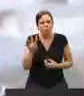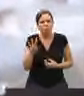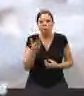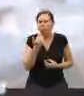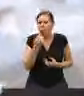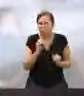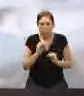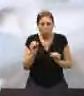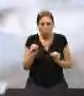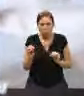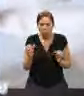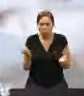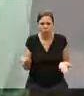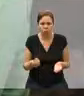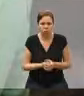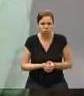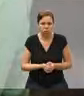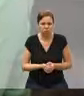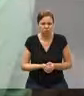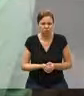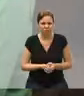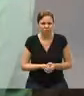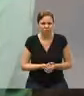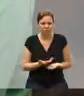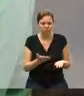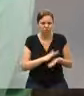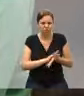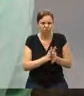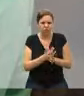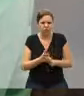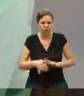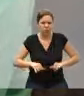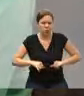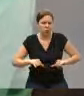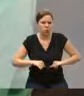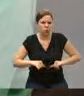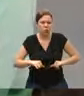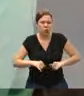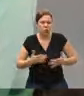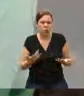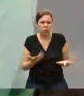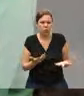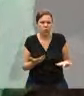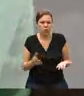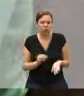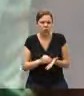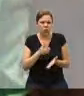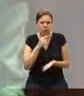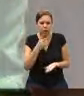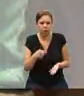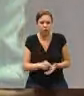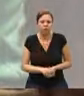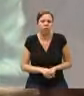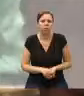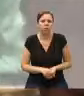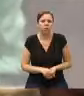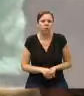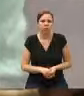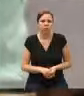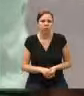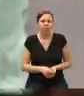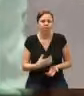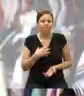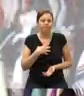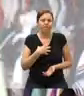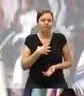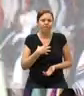fazer uma refeição. Então, um cenário desolador de miséria, sem alimento, com falta d'água, né? E ele,